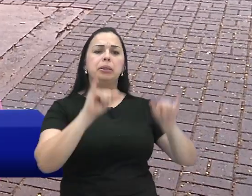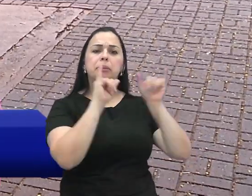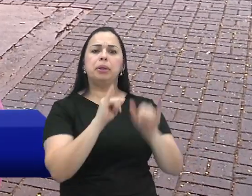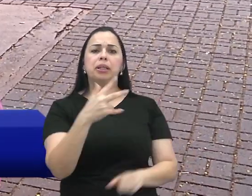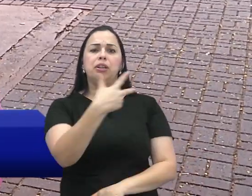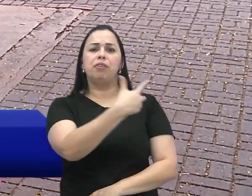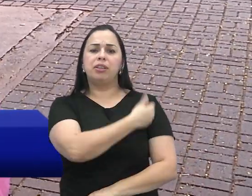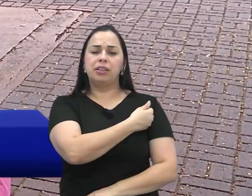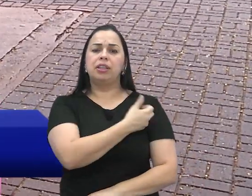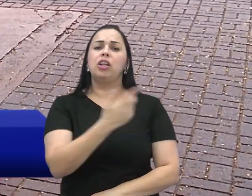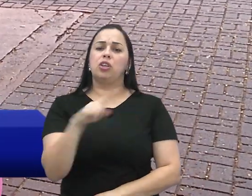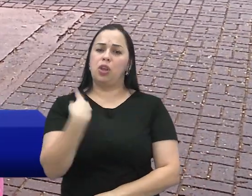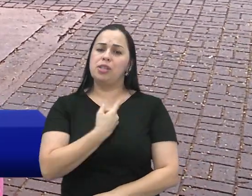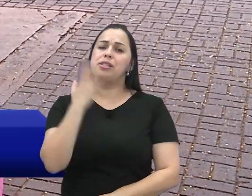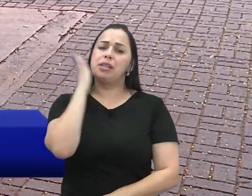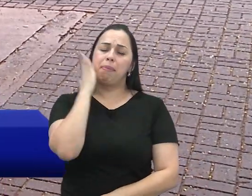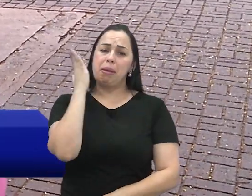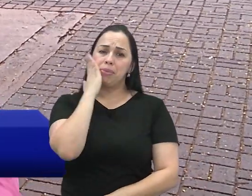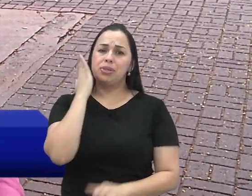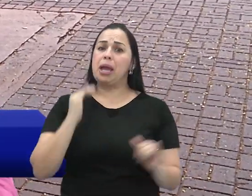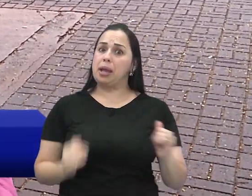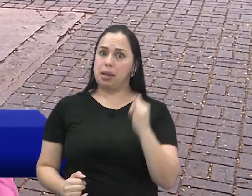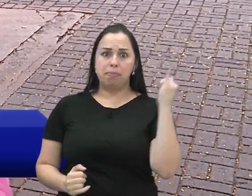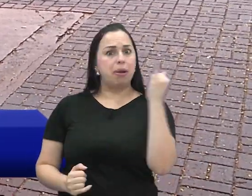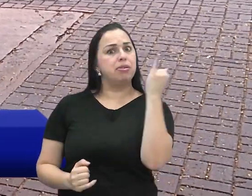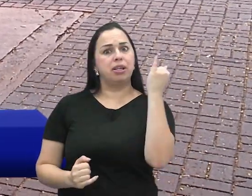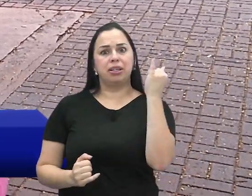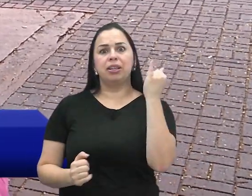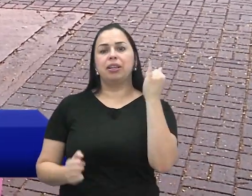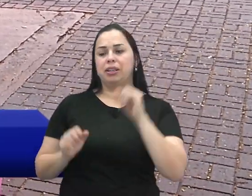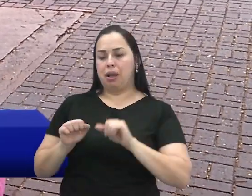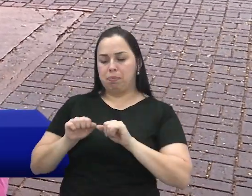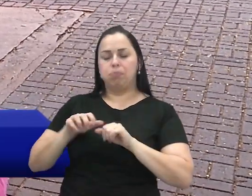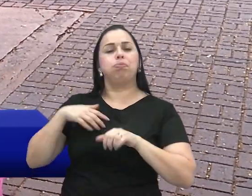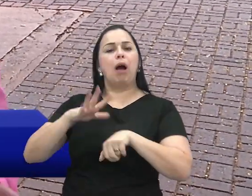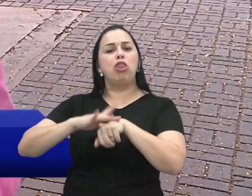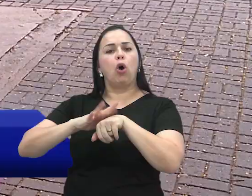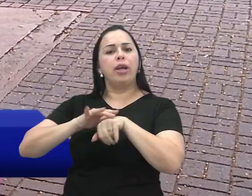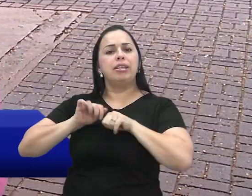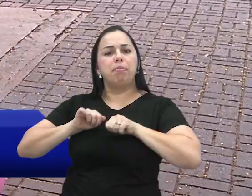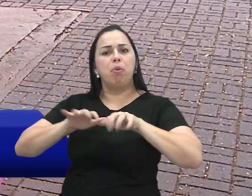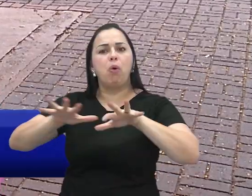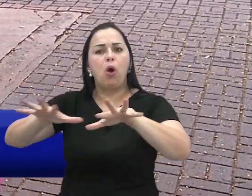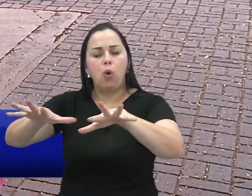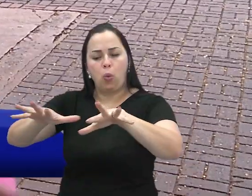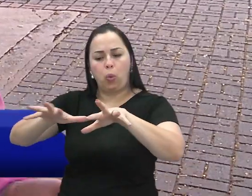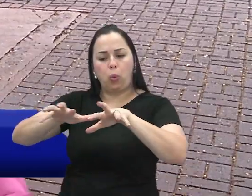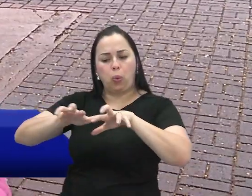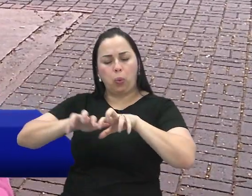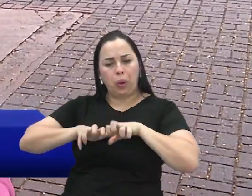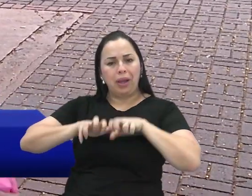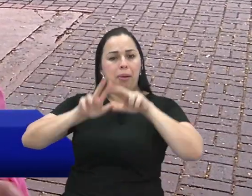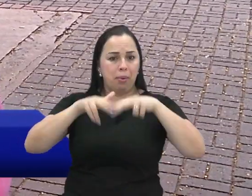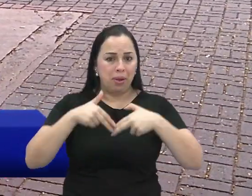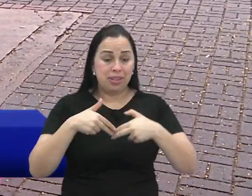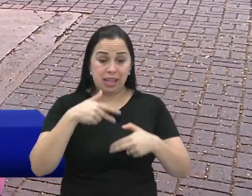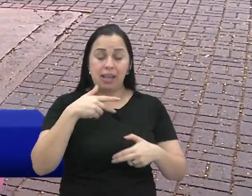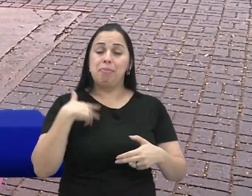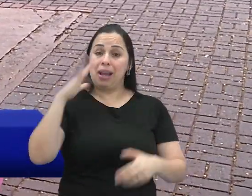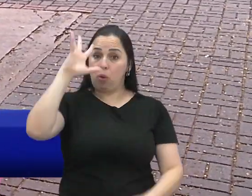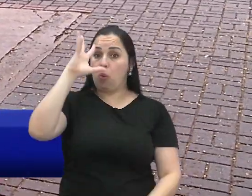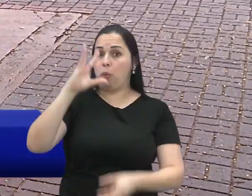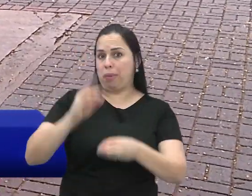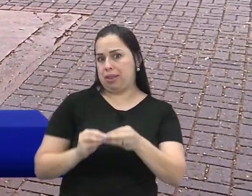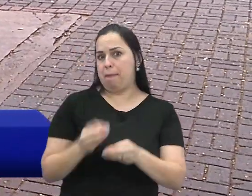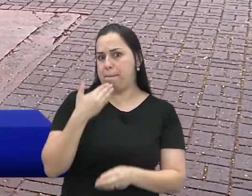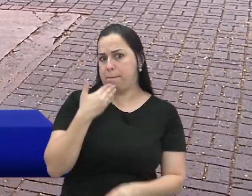de vacinação. A gente sabe que as vacinas são importantes para erradicar diversas doenças. Para a gente entender melhor sobre o programa que acontece aqui em São